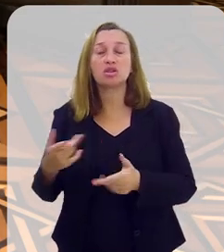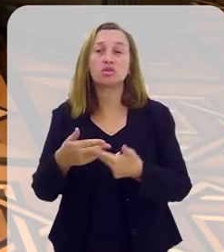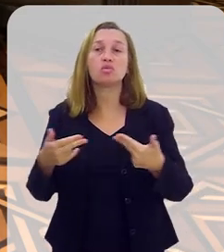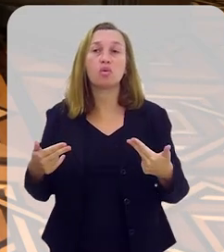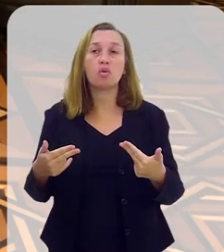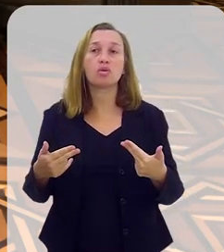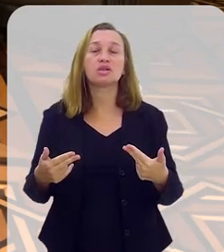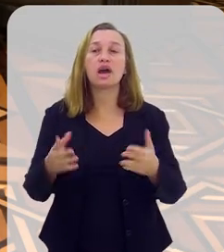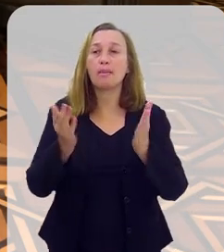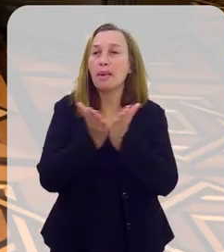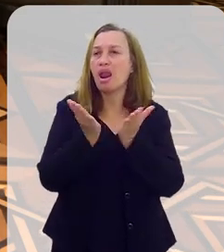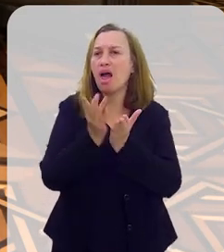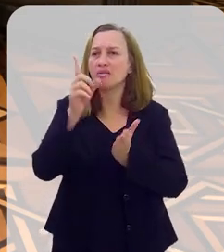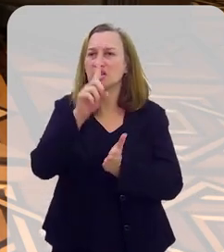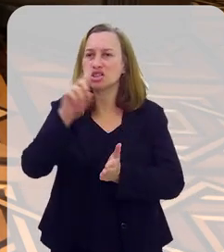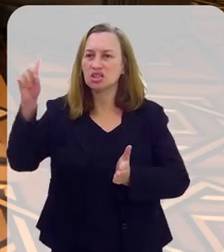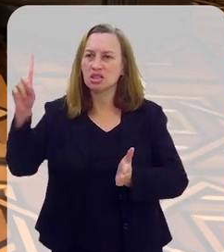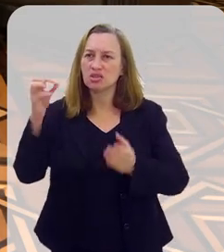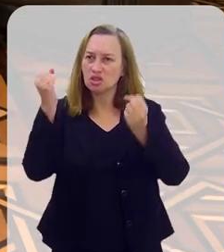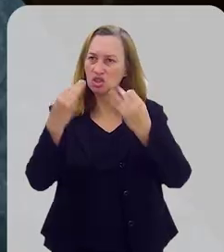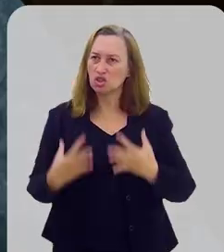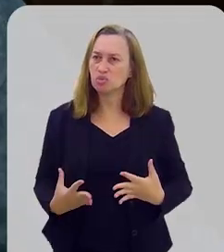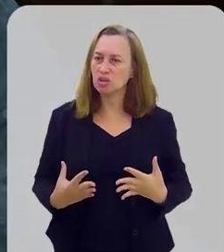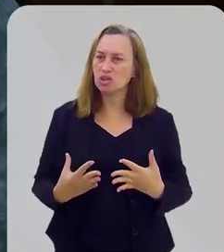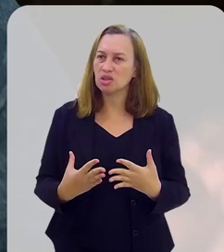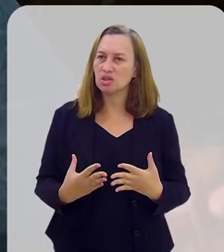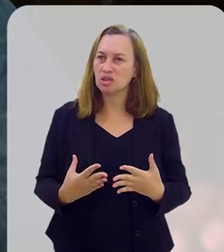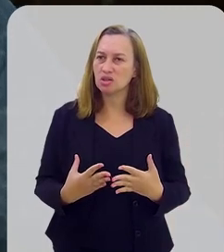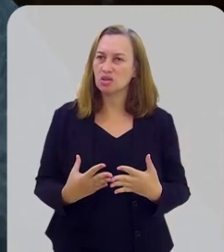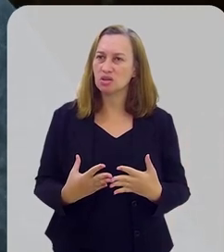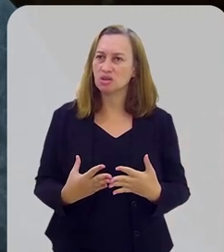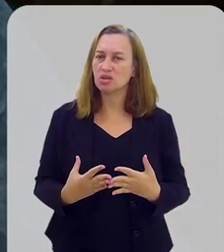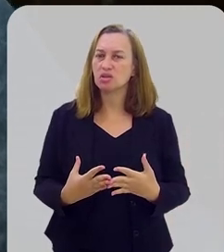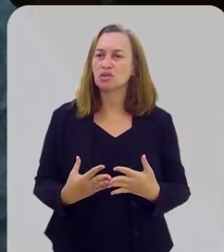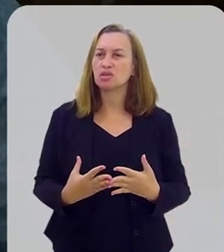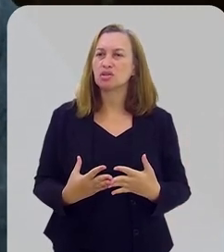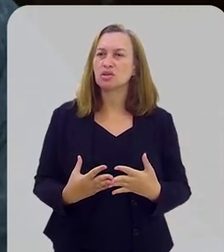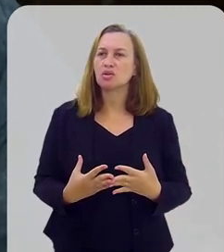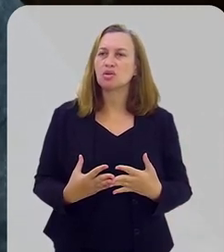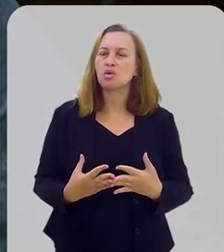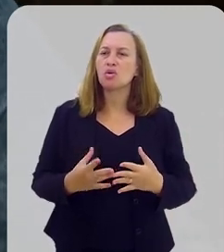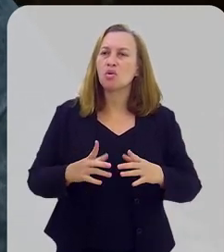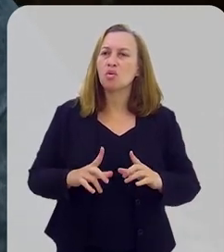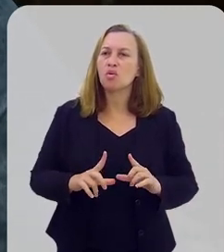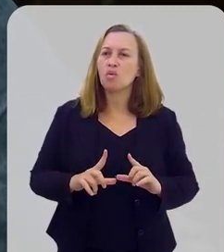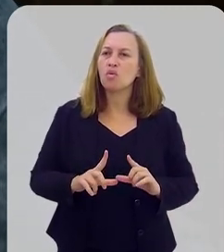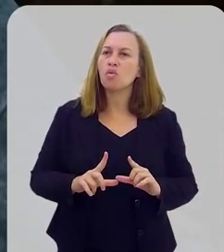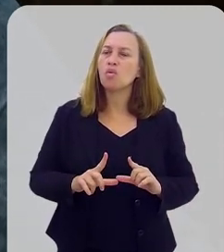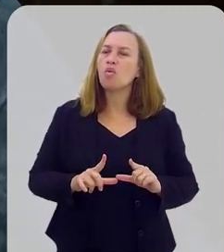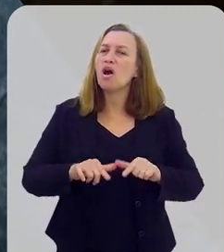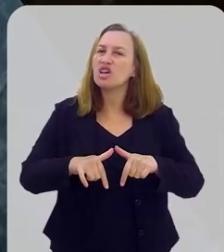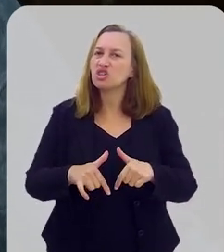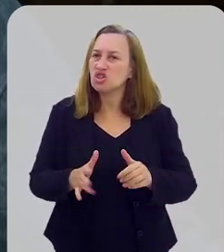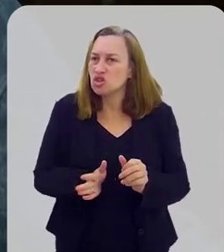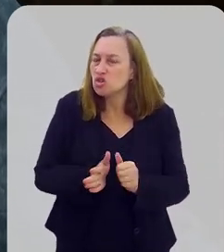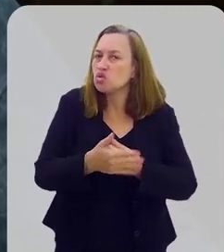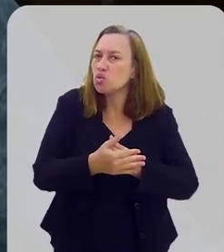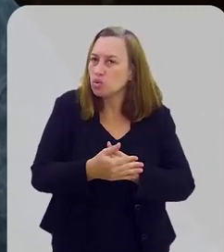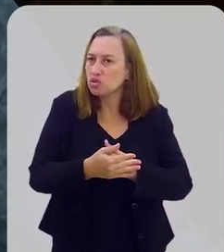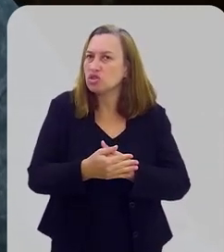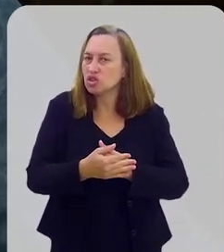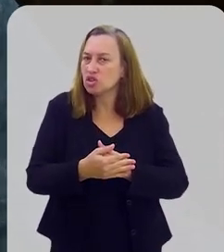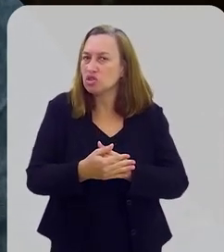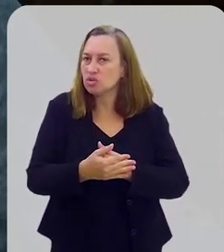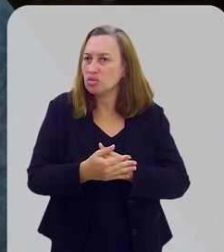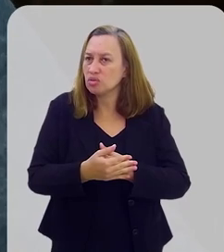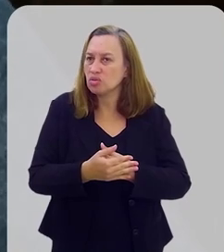é outra linha outra linha ex ex e a bíblia fala que a mais as mais conversações corrompem os bons costumes mas sem sem dúvida sem sombra de dúvida